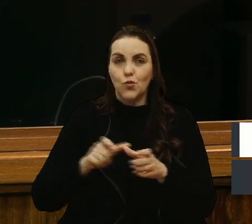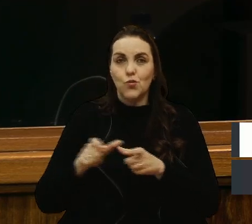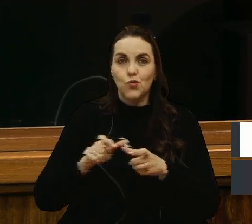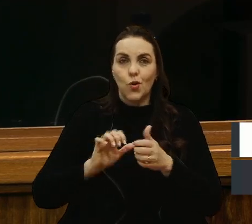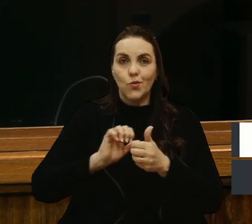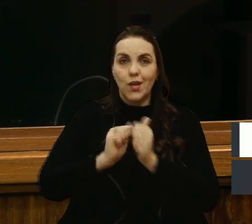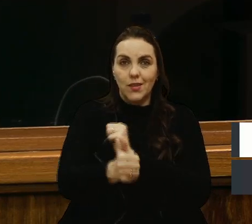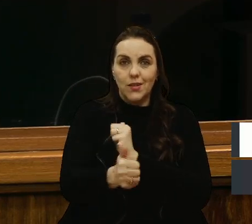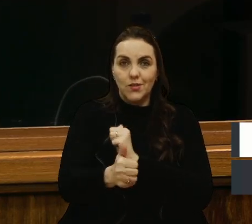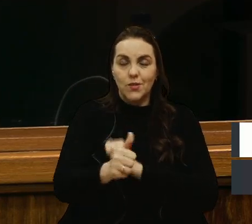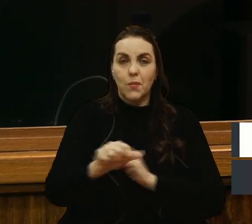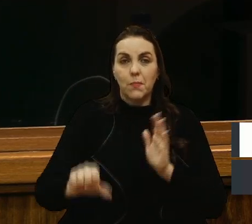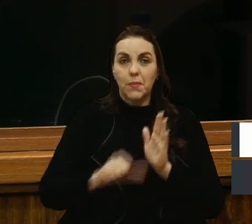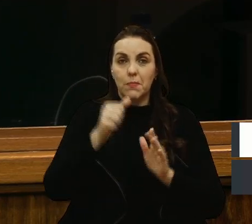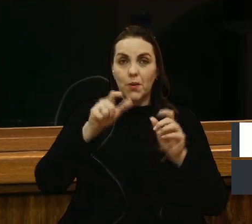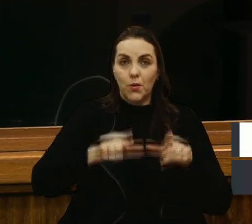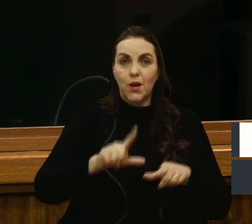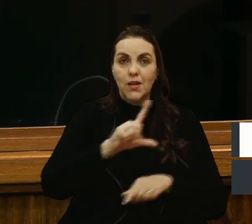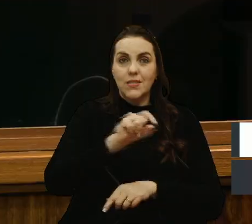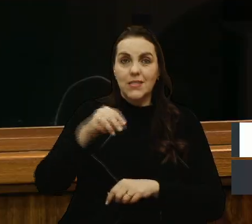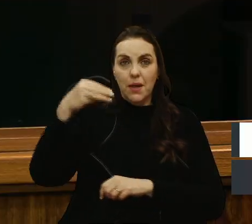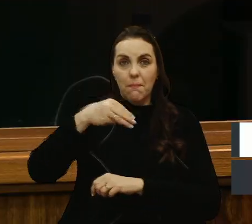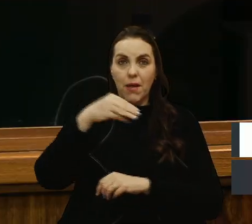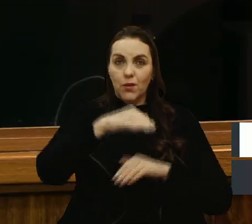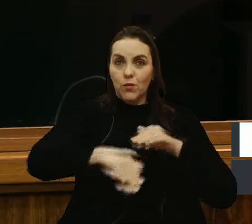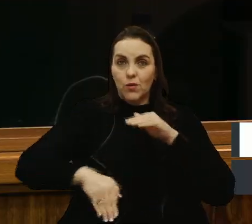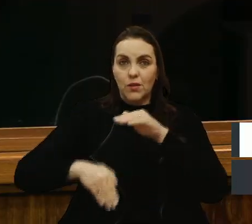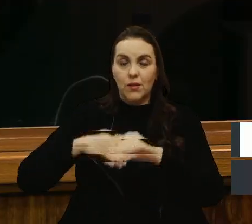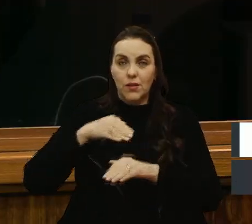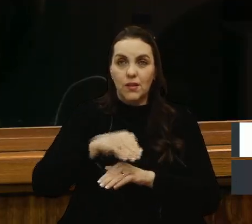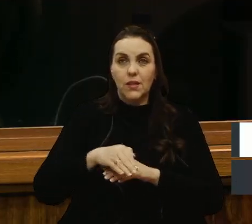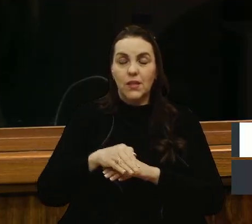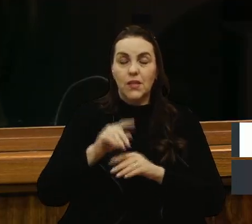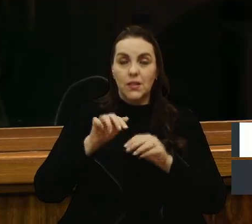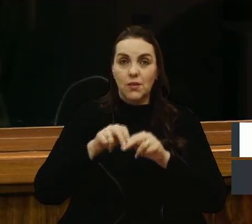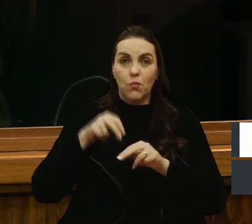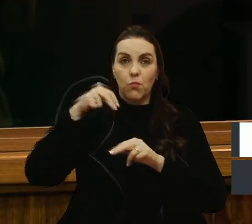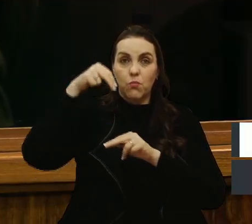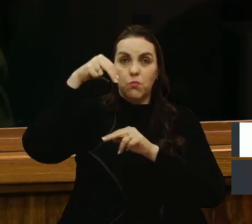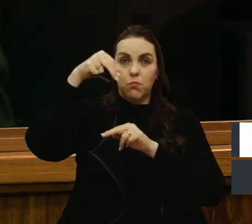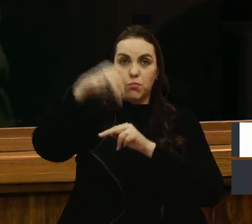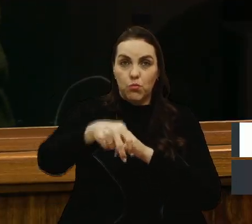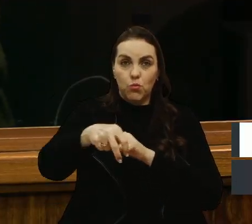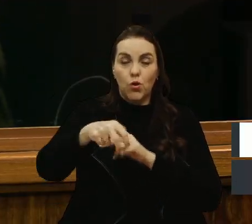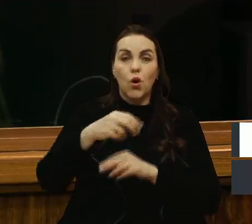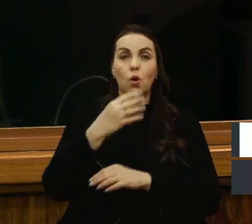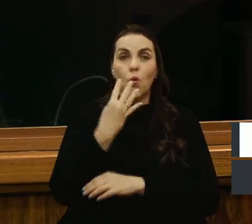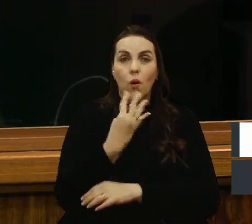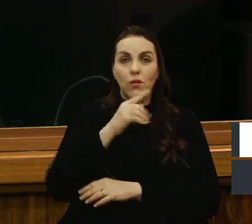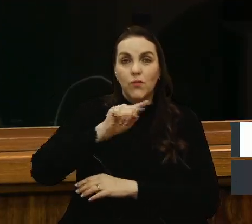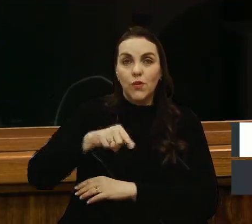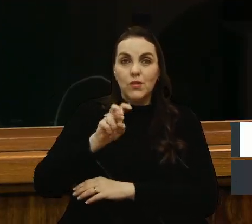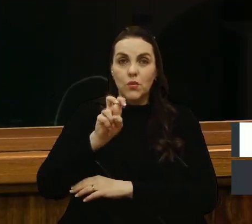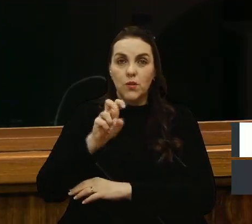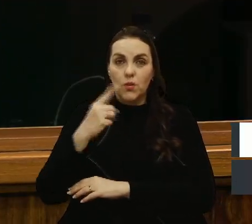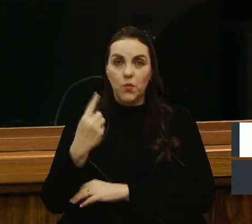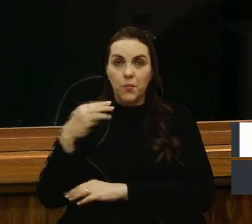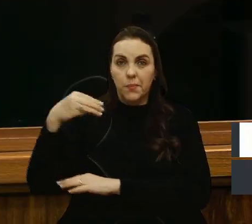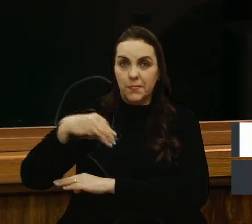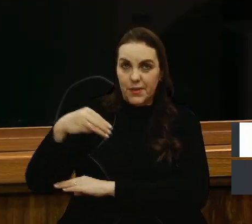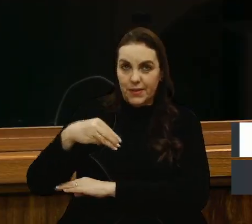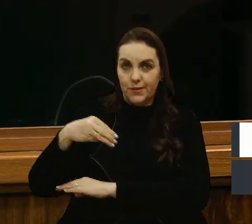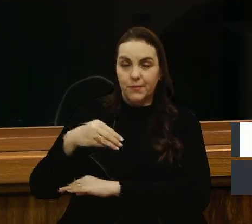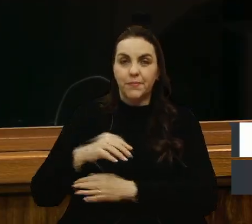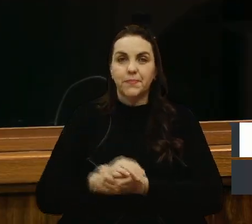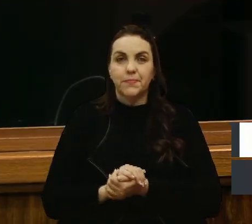nos 100 metros rasos e um salto de distância de 4,51 metros.